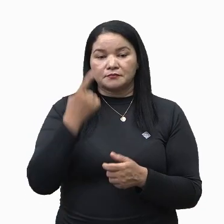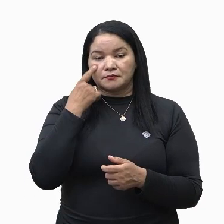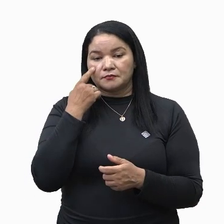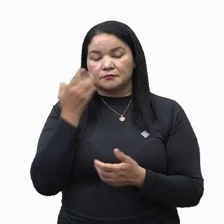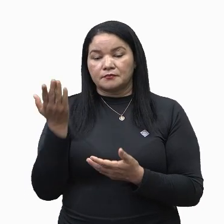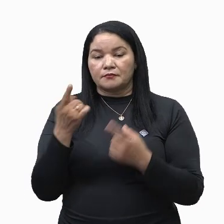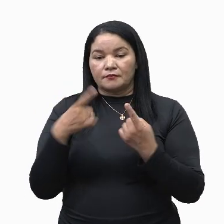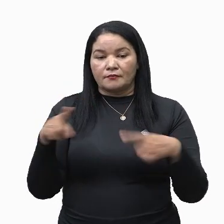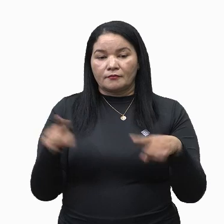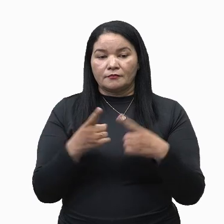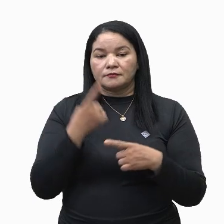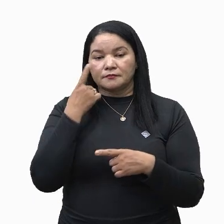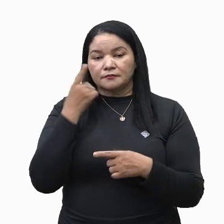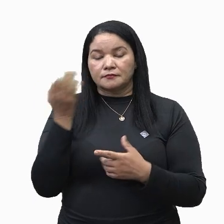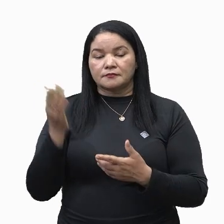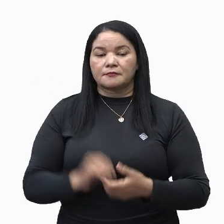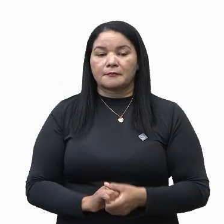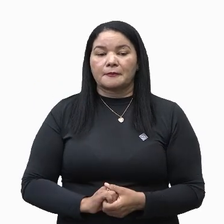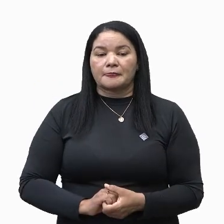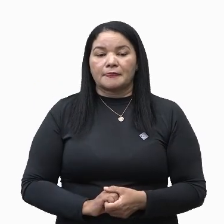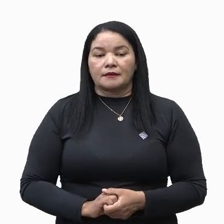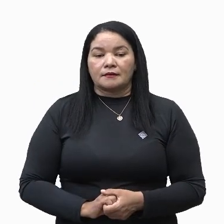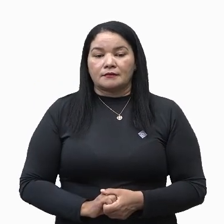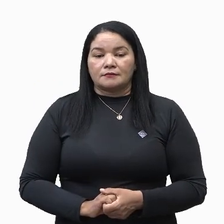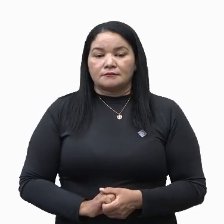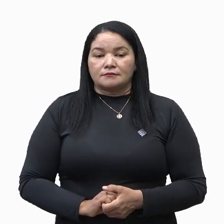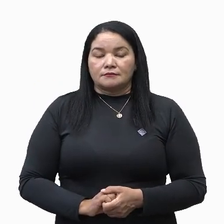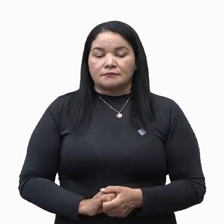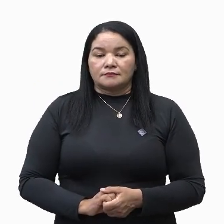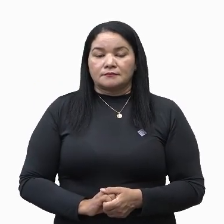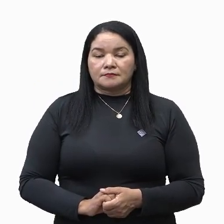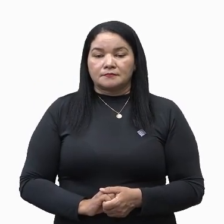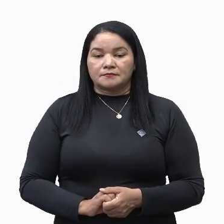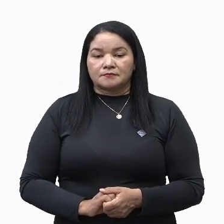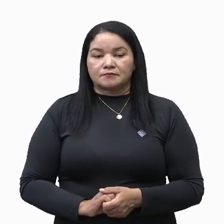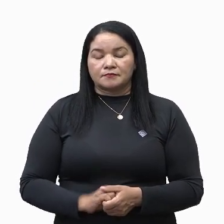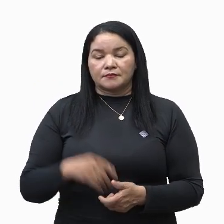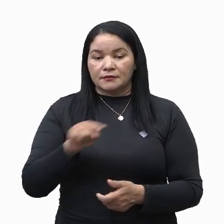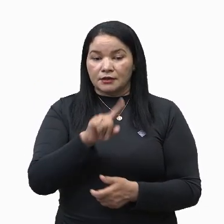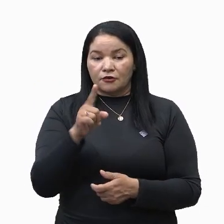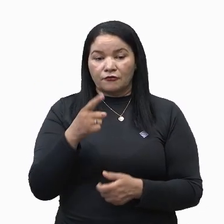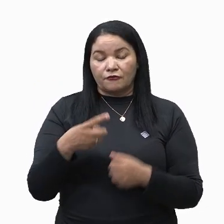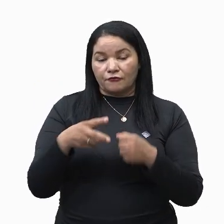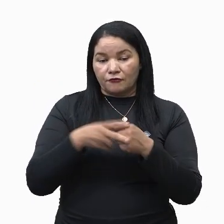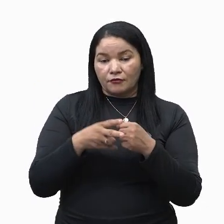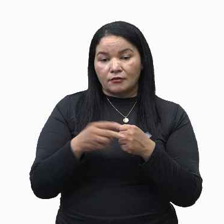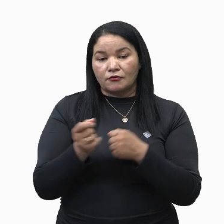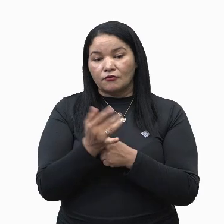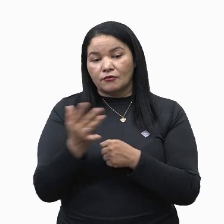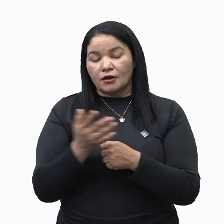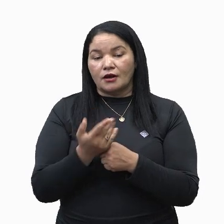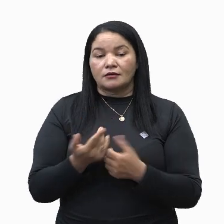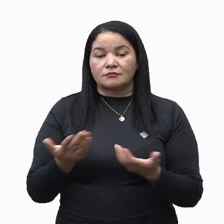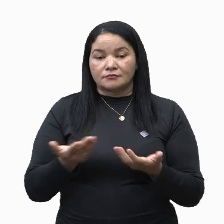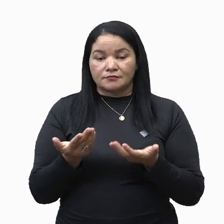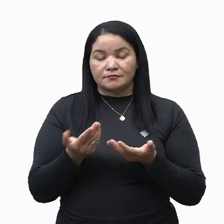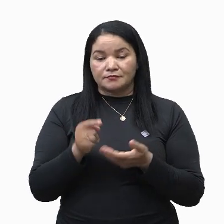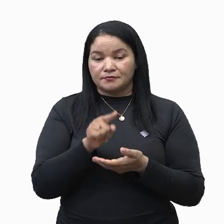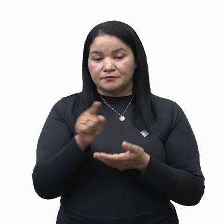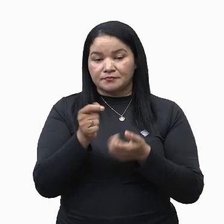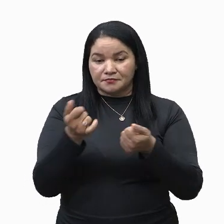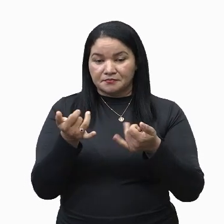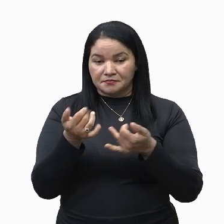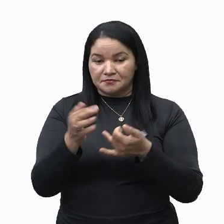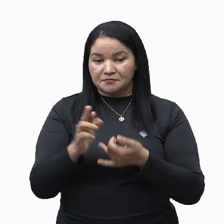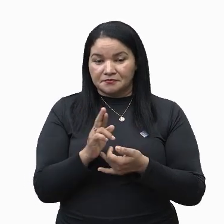Vamos analisar e ver quantos verbos nós temos aí. Vocês vão observando aí e dizendo que eu vou ouvindo daqui, tá bom? Então